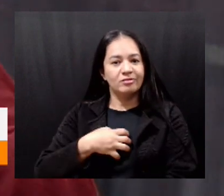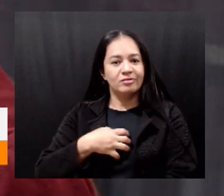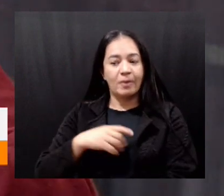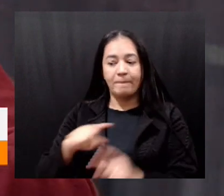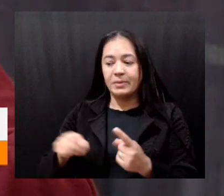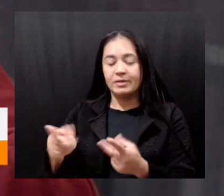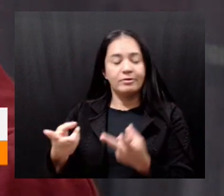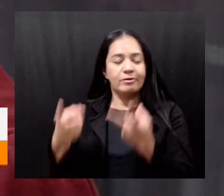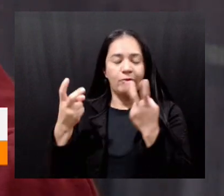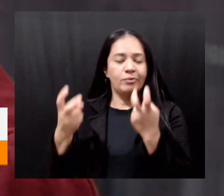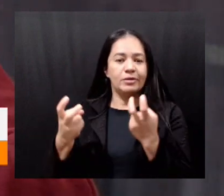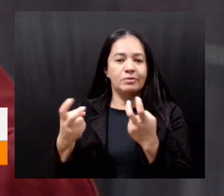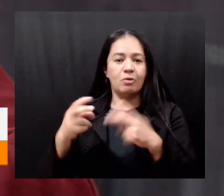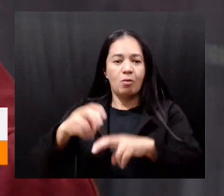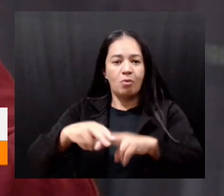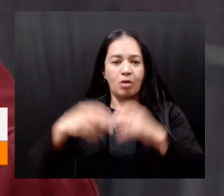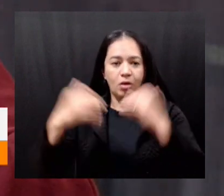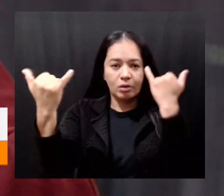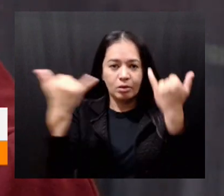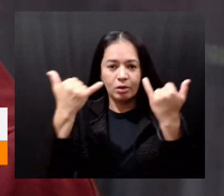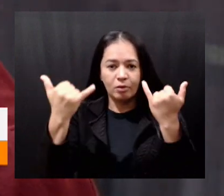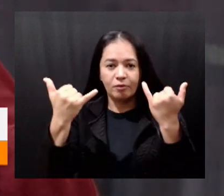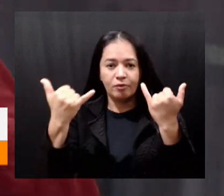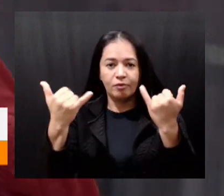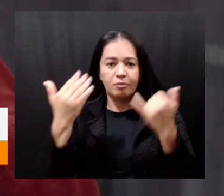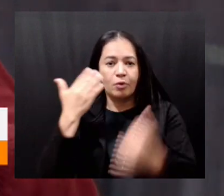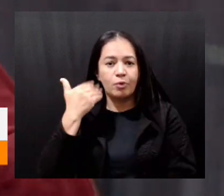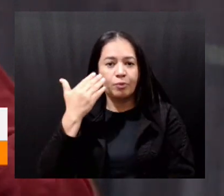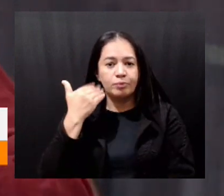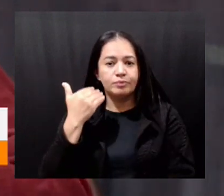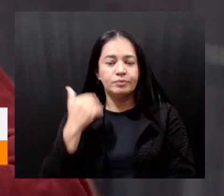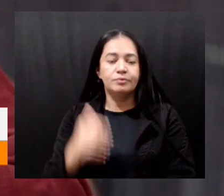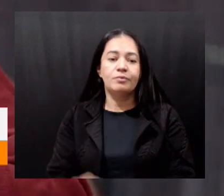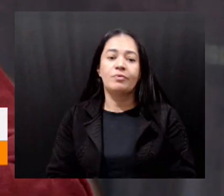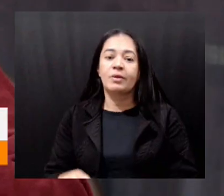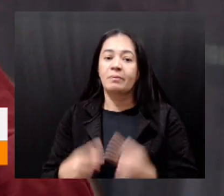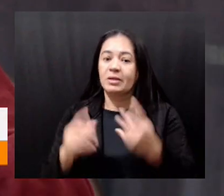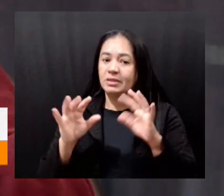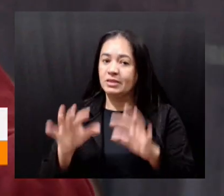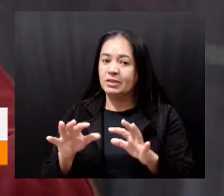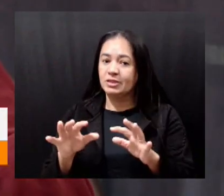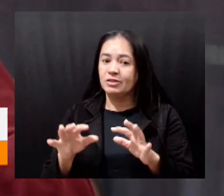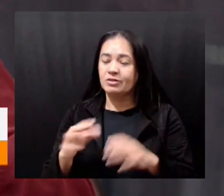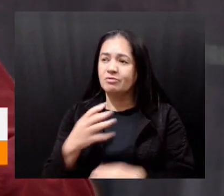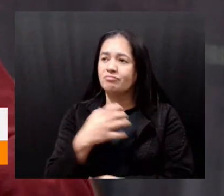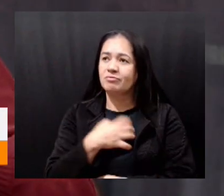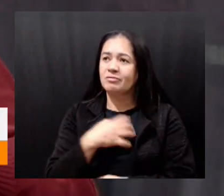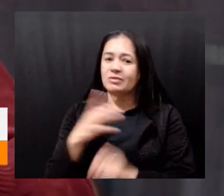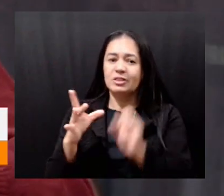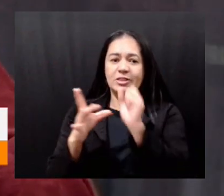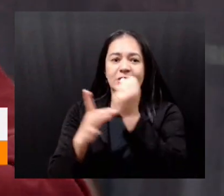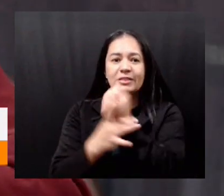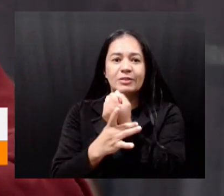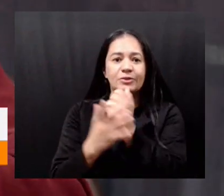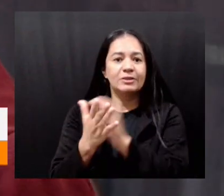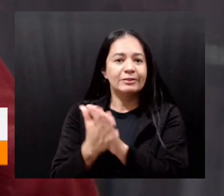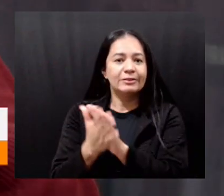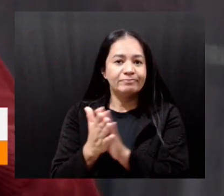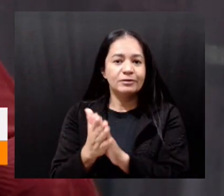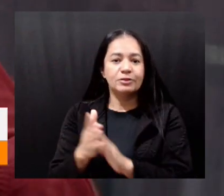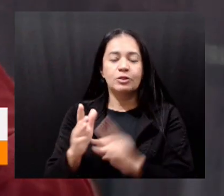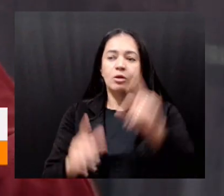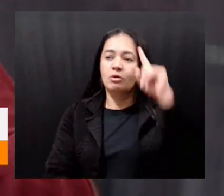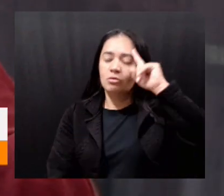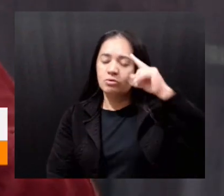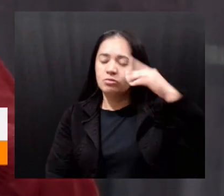informações e daquelas notícias que estão chegando, né, mas isso constrói uma sensação de insegurança. Então, todo dia ele tem